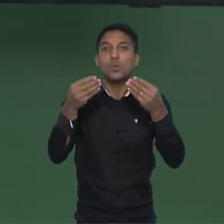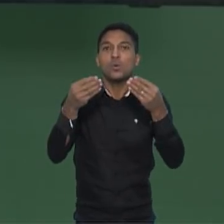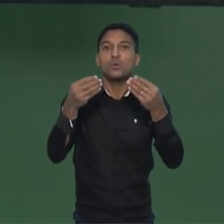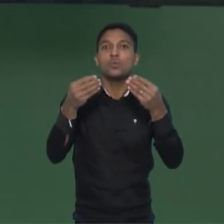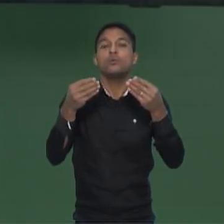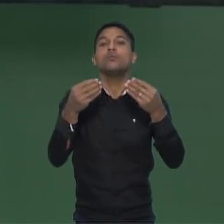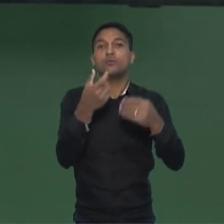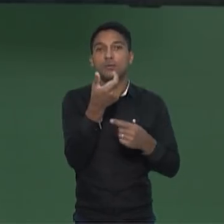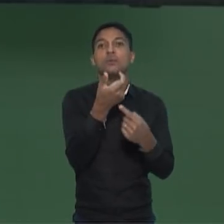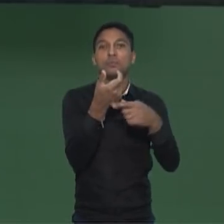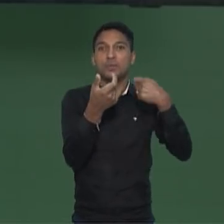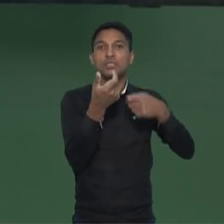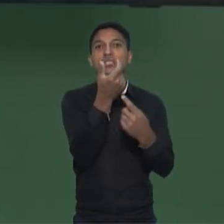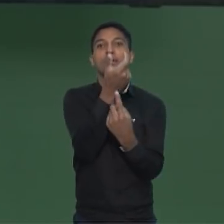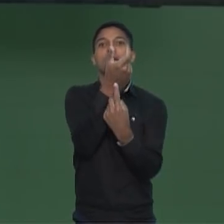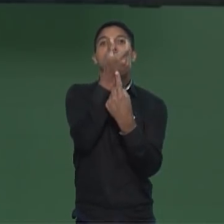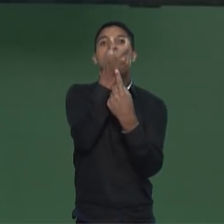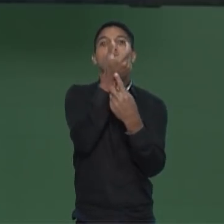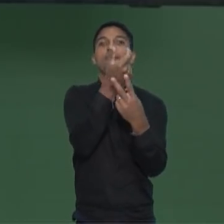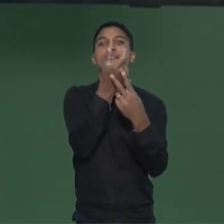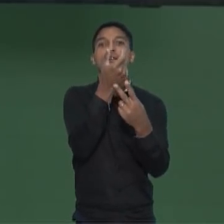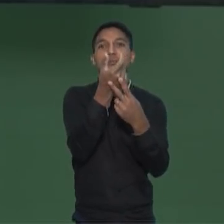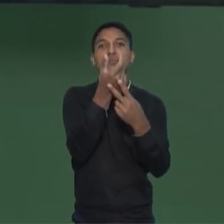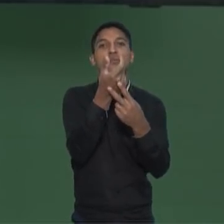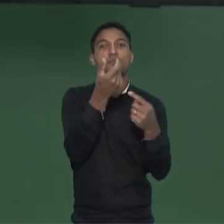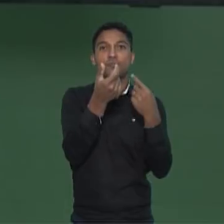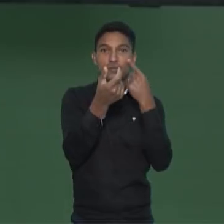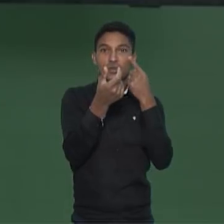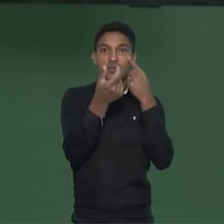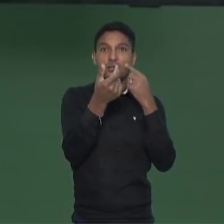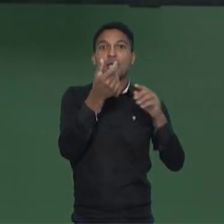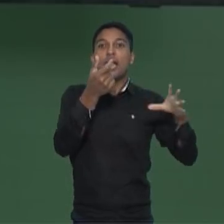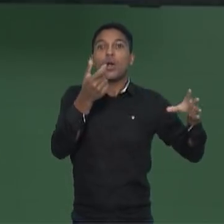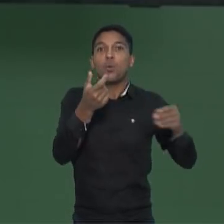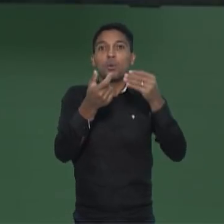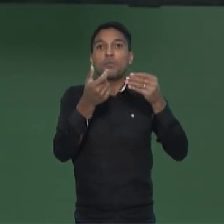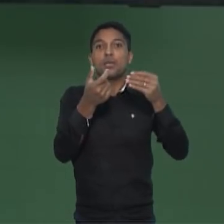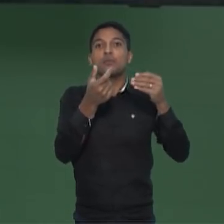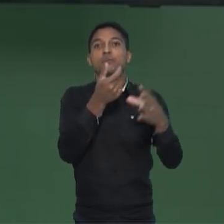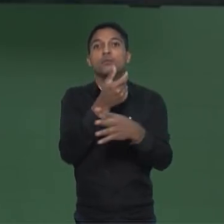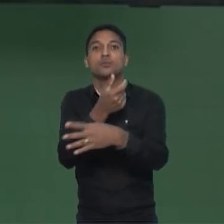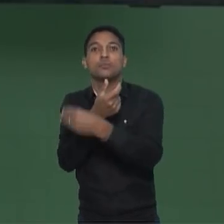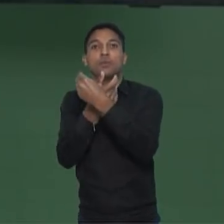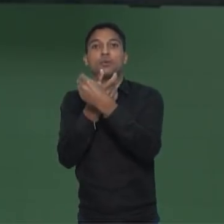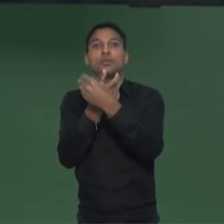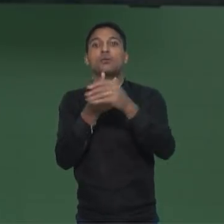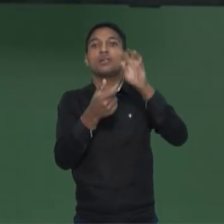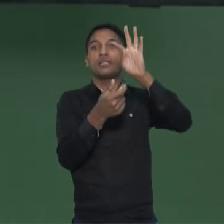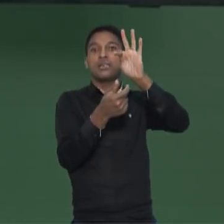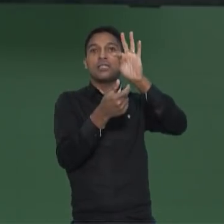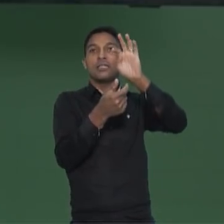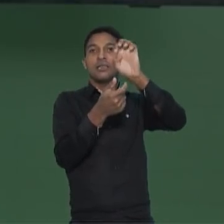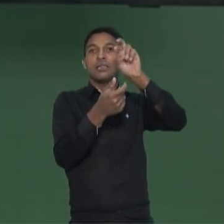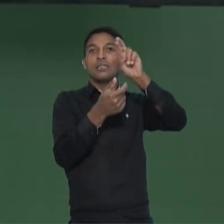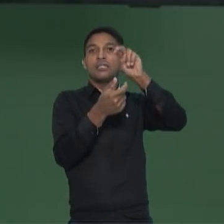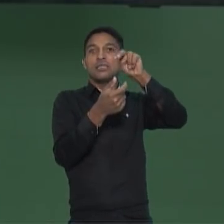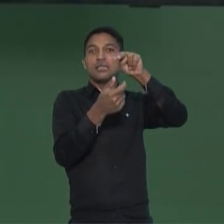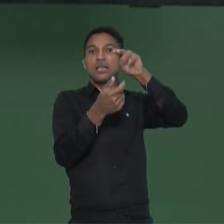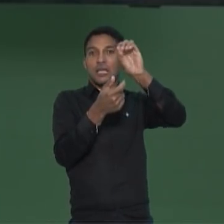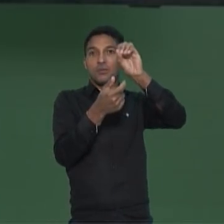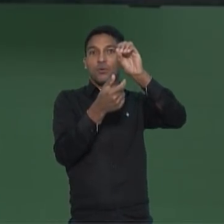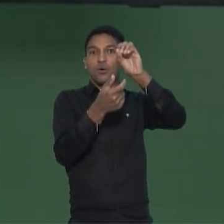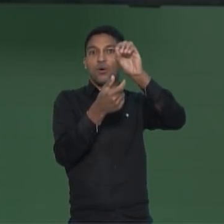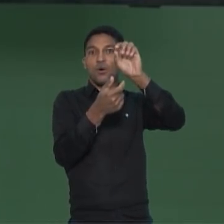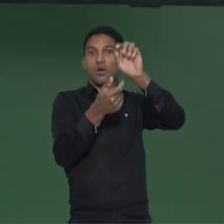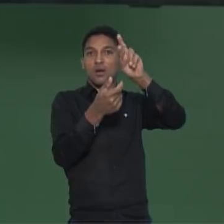nós anotamos na questão anterior. Cura e na raiz do. Os termos regidos que foram solicitados pelo